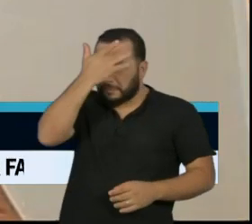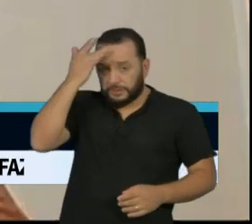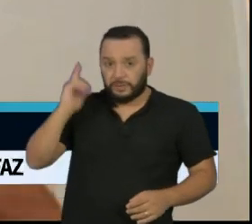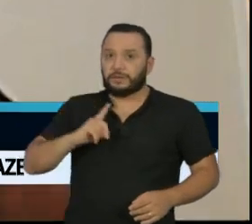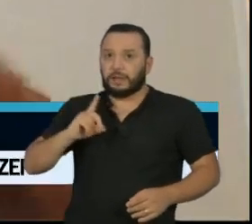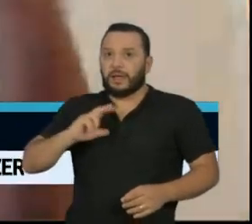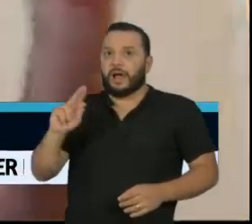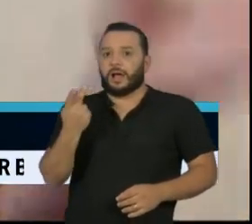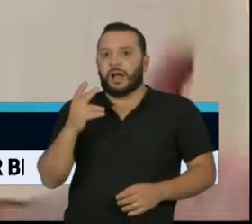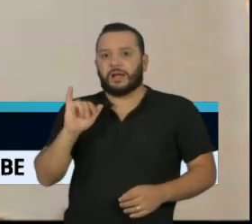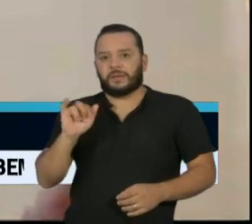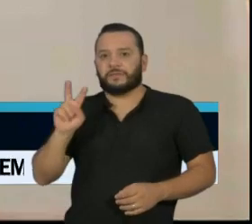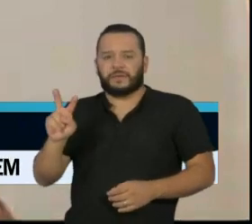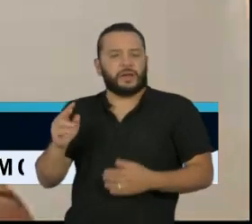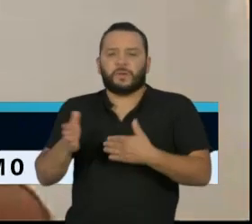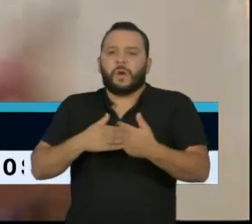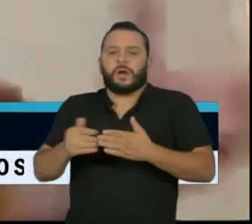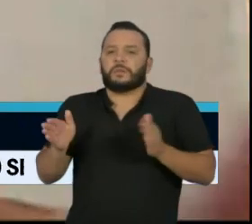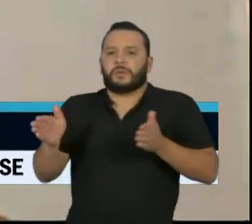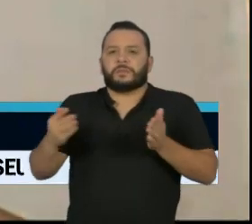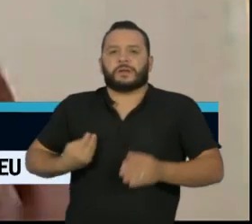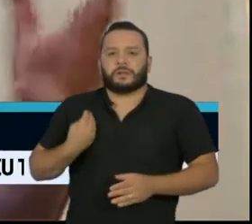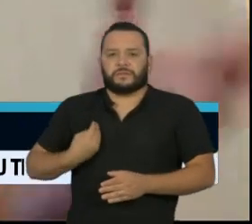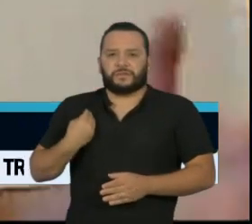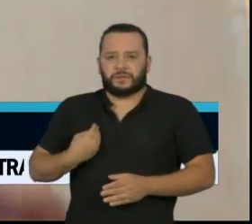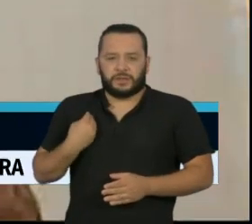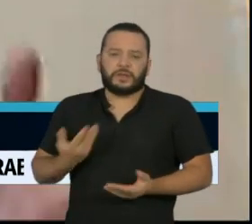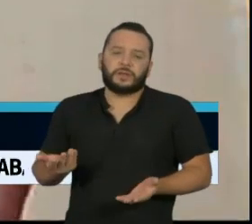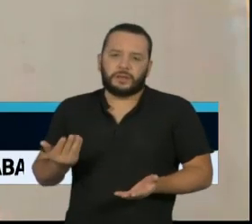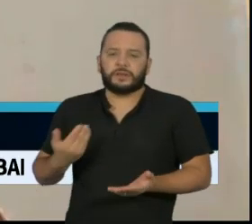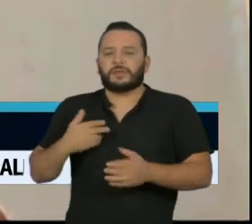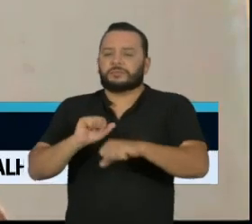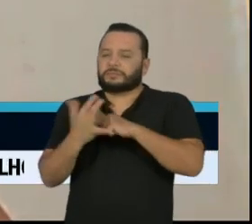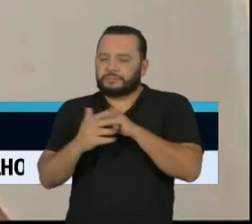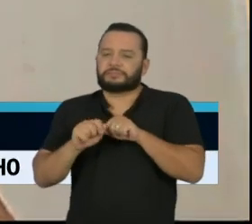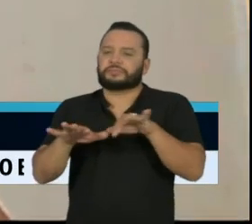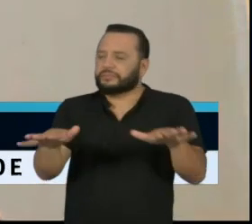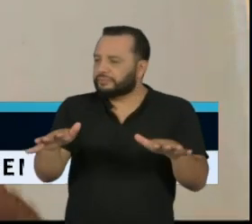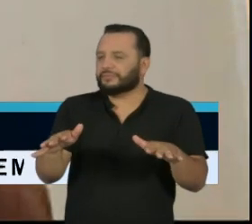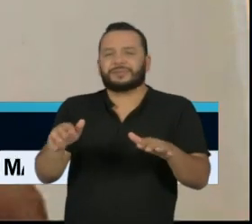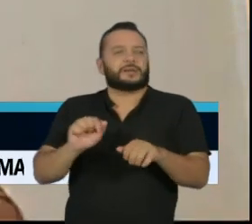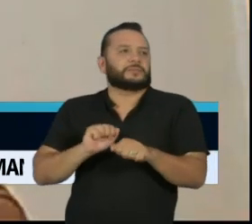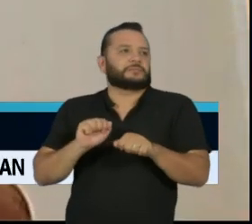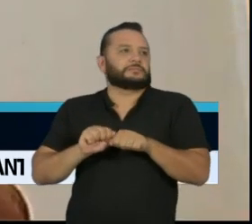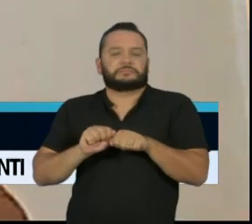HIV, em qualquer momento da vida e em momentos de epidemia ou pandemia também,